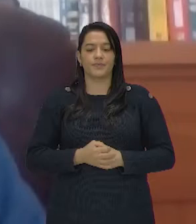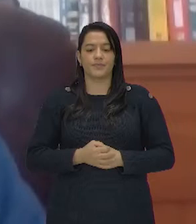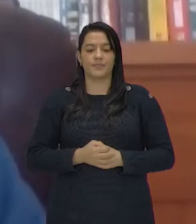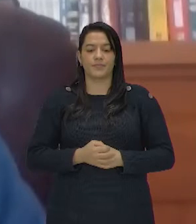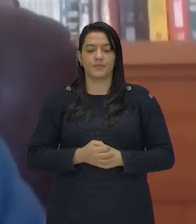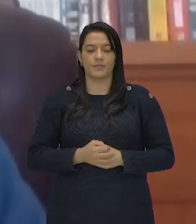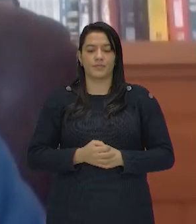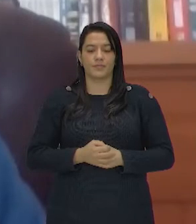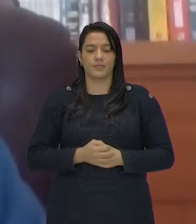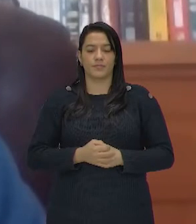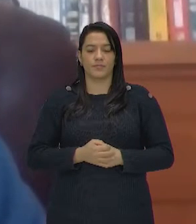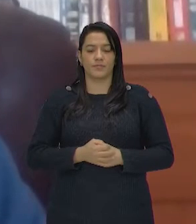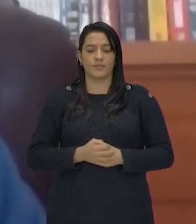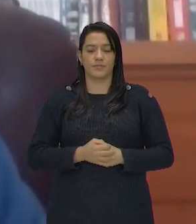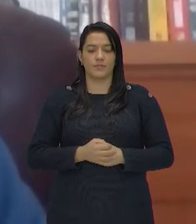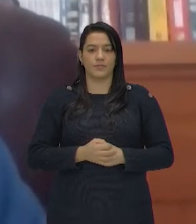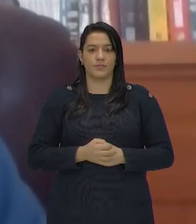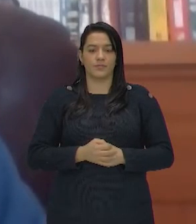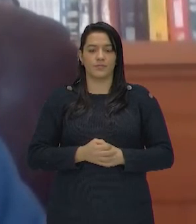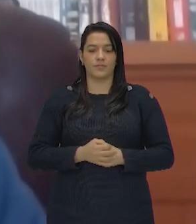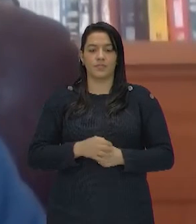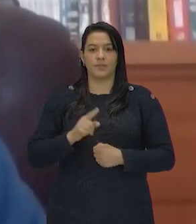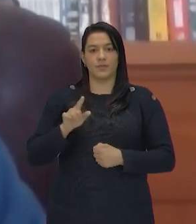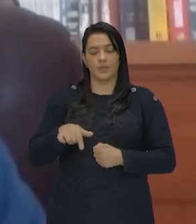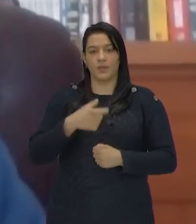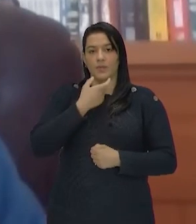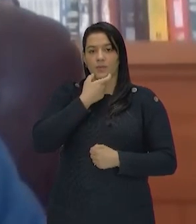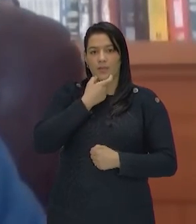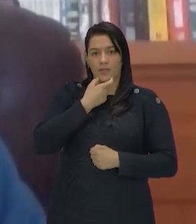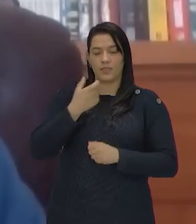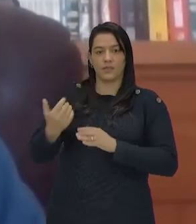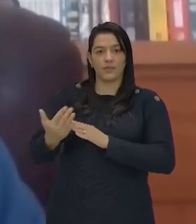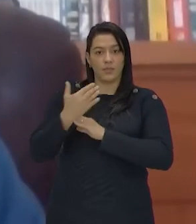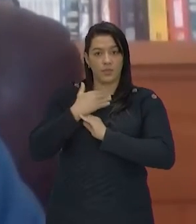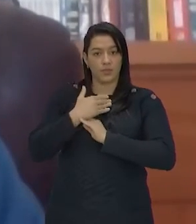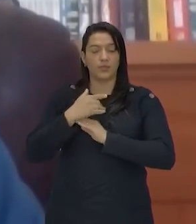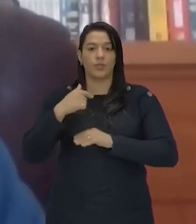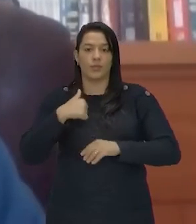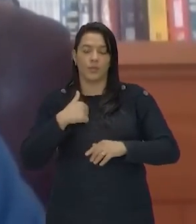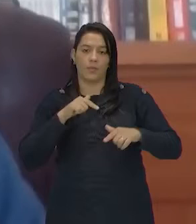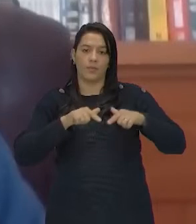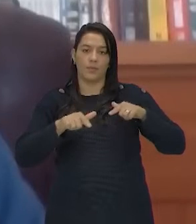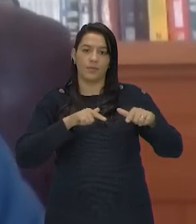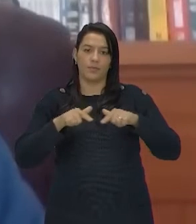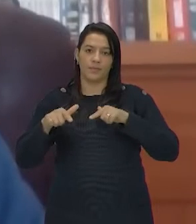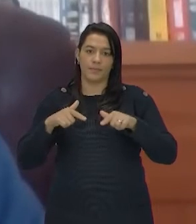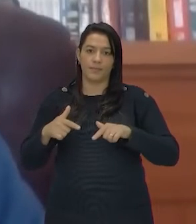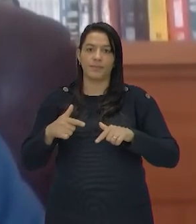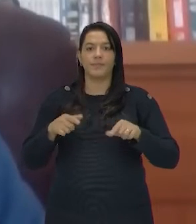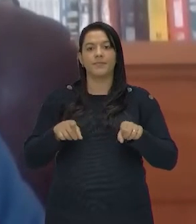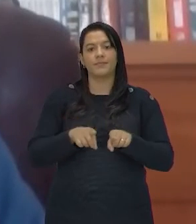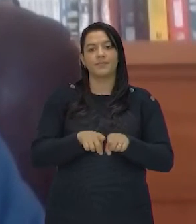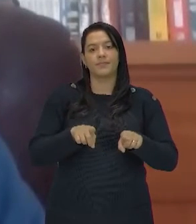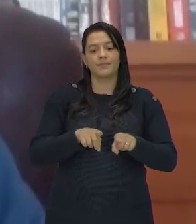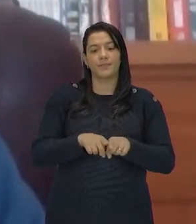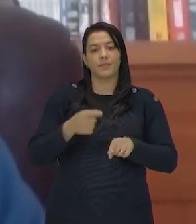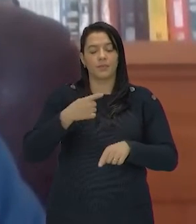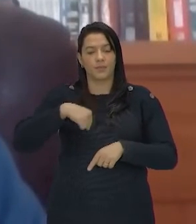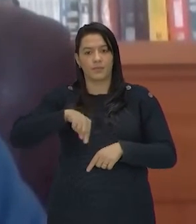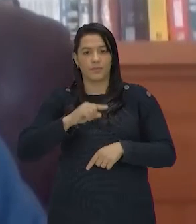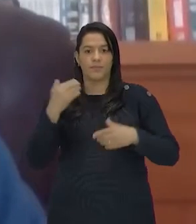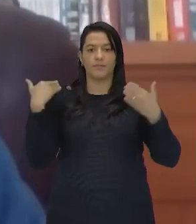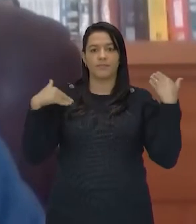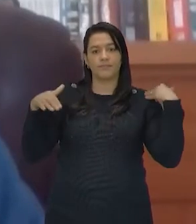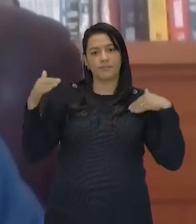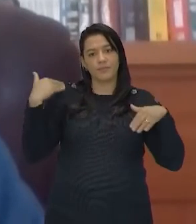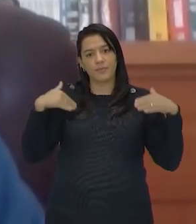work and leisure. O inglês me ajuda muito, tanto no meu trabalho, quanto no meu lazer,